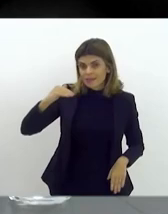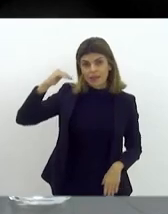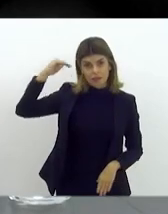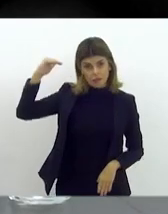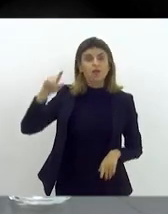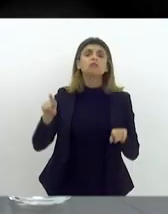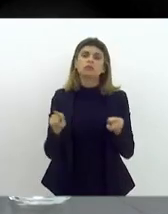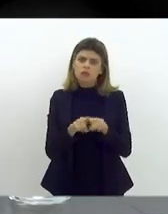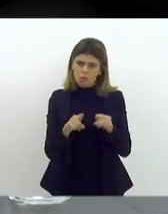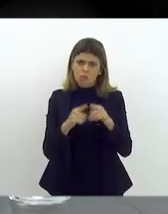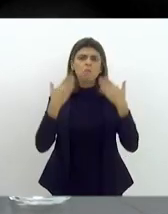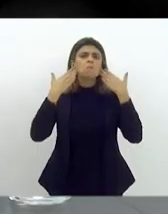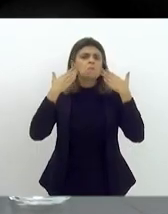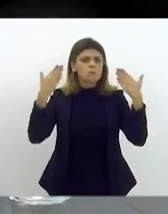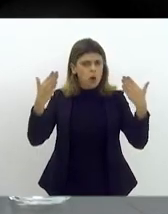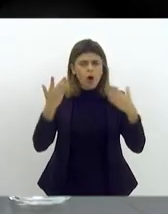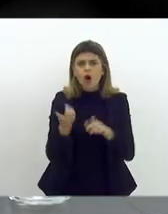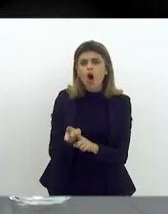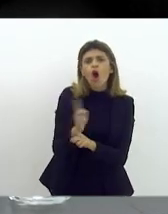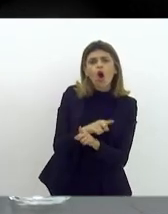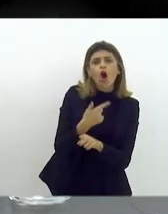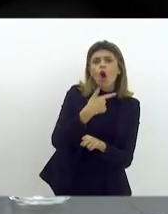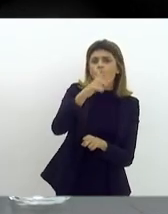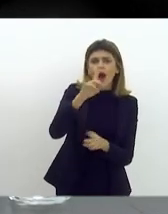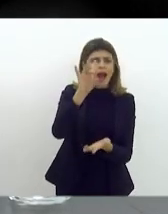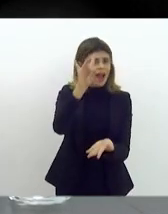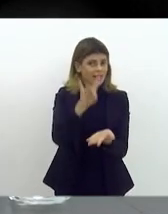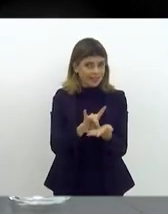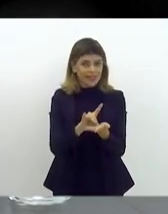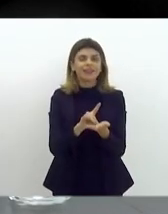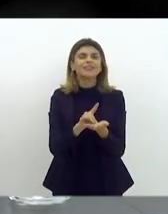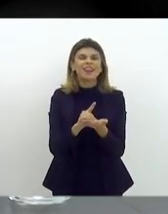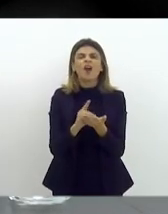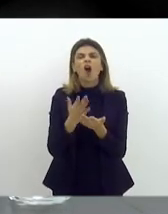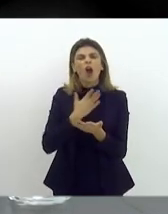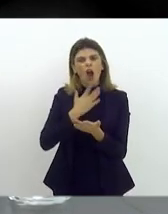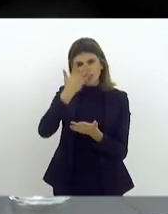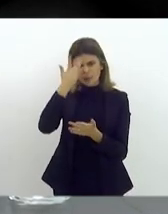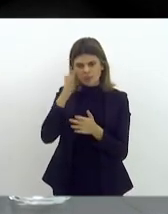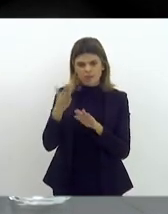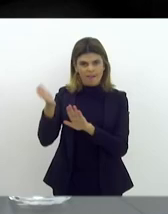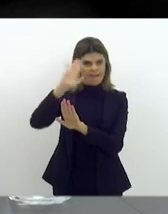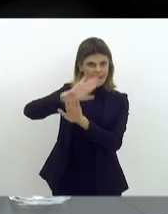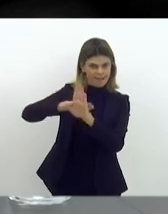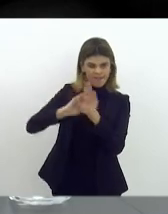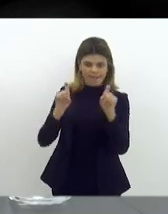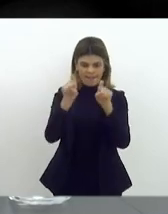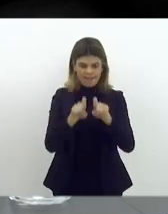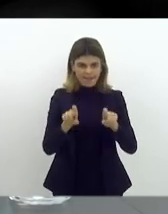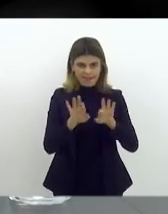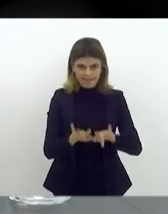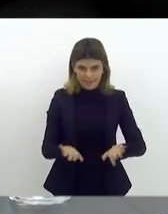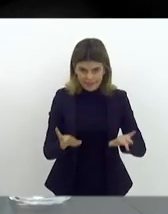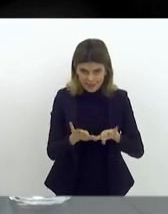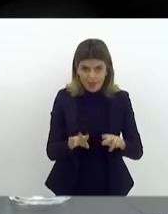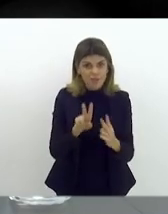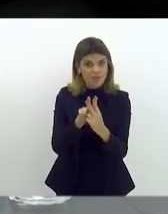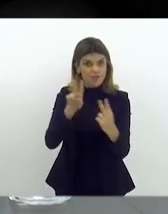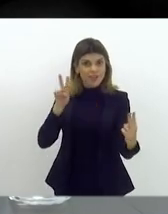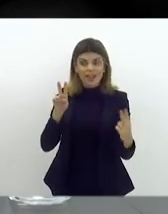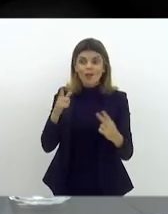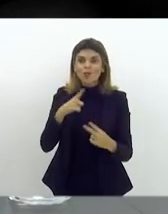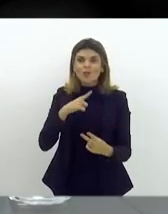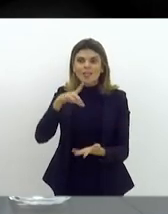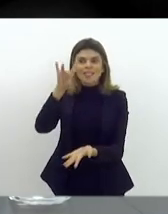Penal ele deixa expressa uma outra realidade que também é típicamente virtuais né Às vezes a pessoa não tem acesso real aquela